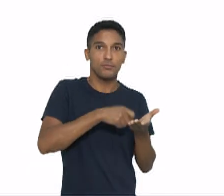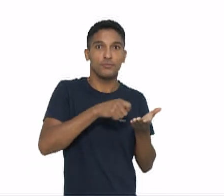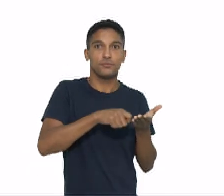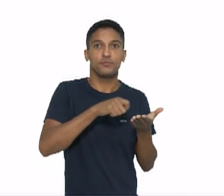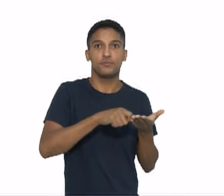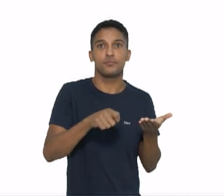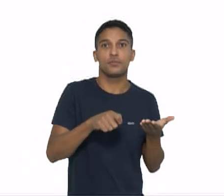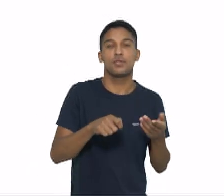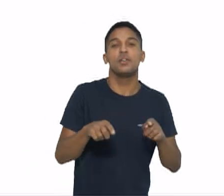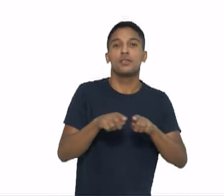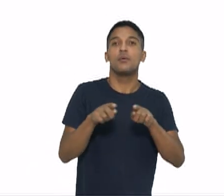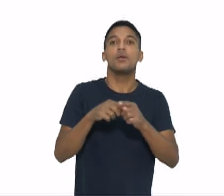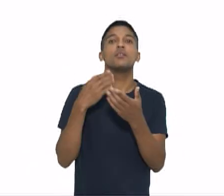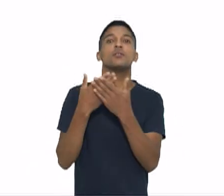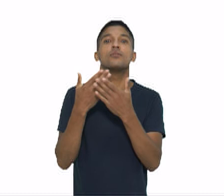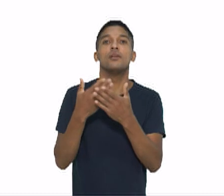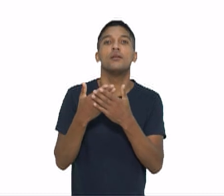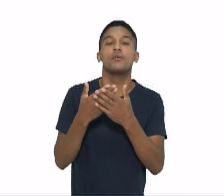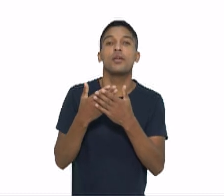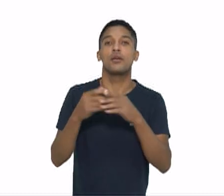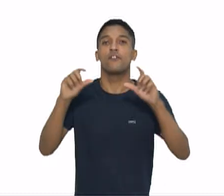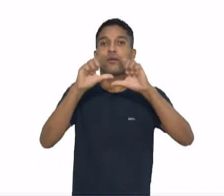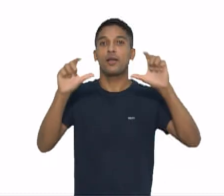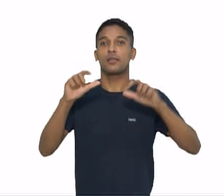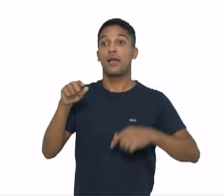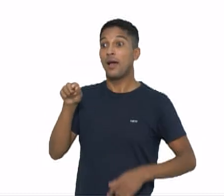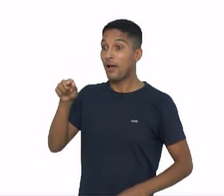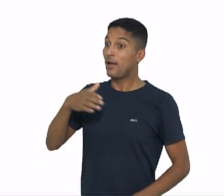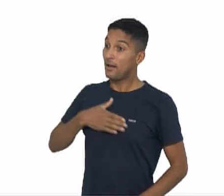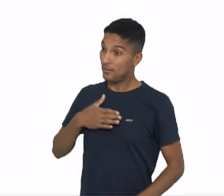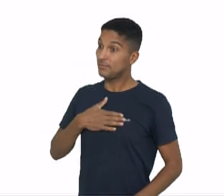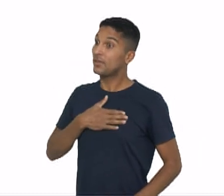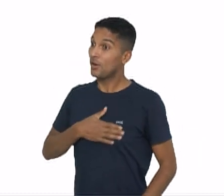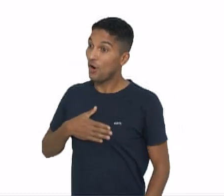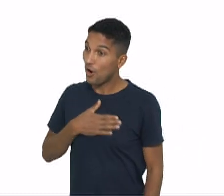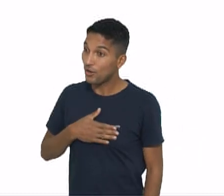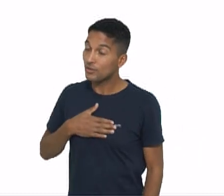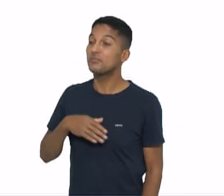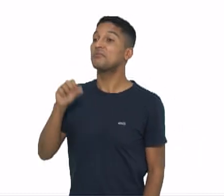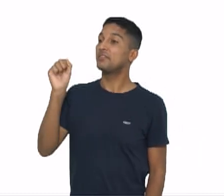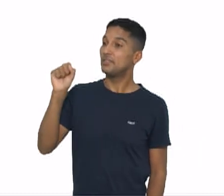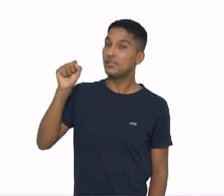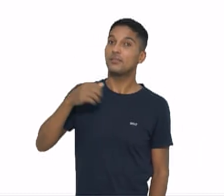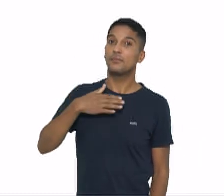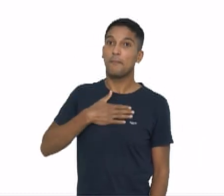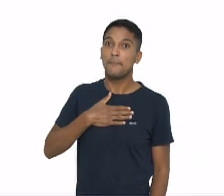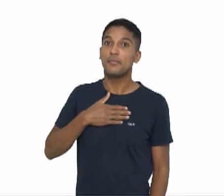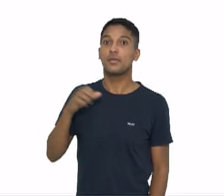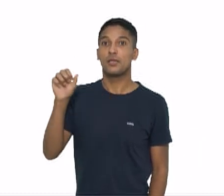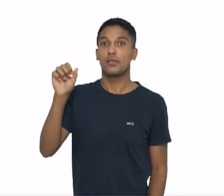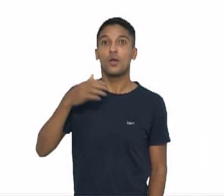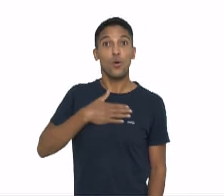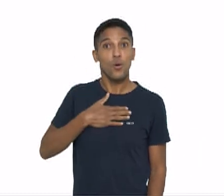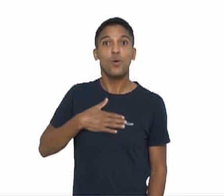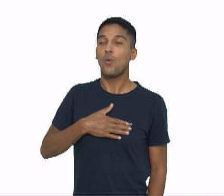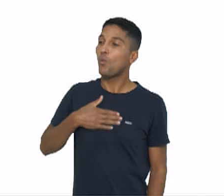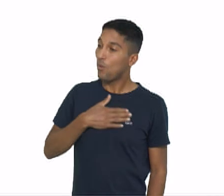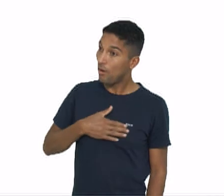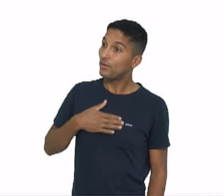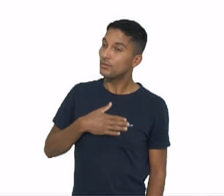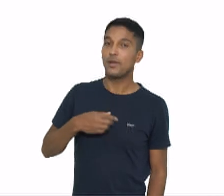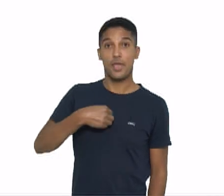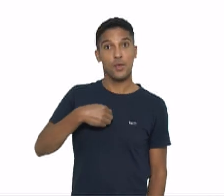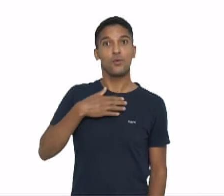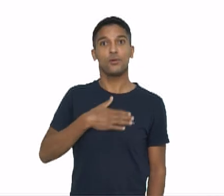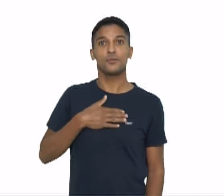de gusto, como por exemplo, a mim também me gusta. A mim sim me gusta. Eu gosto.